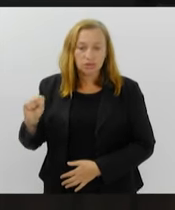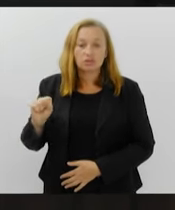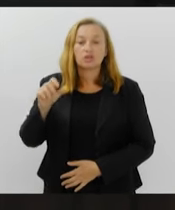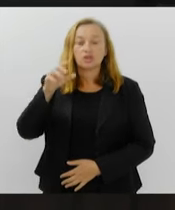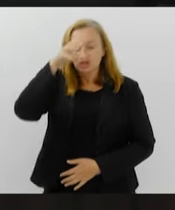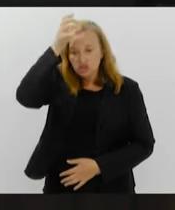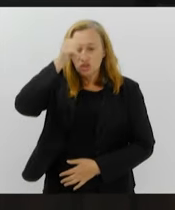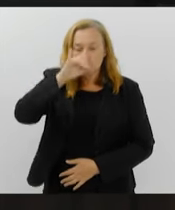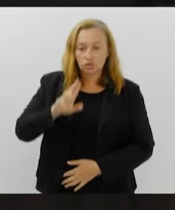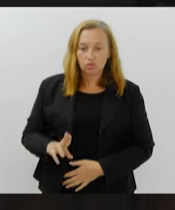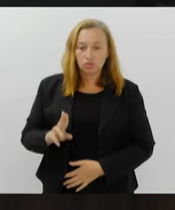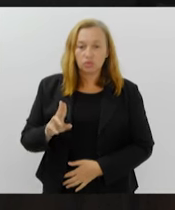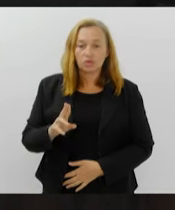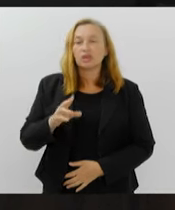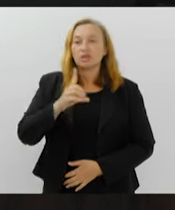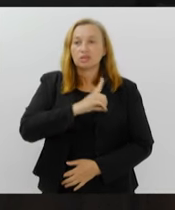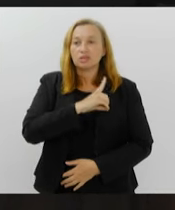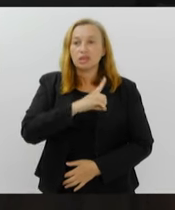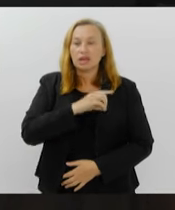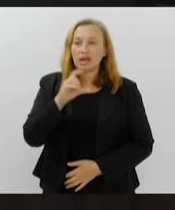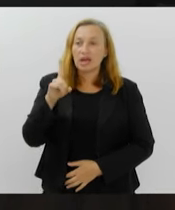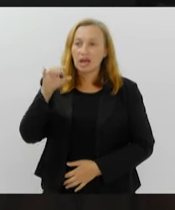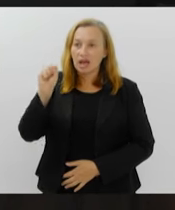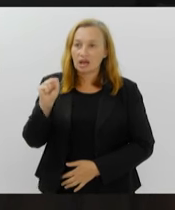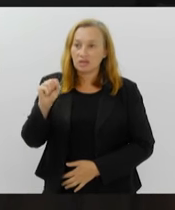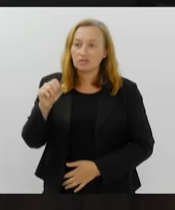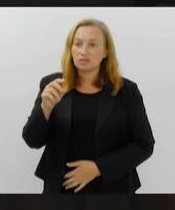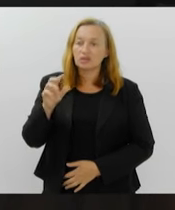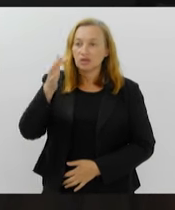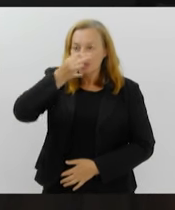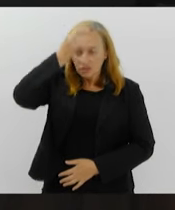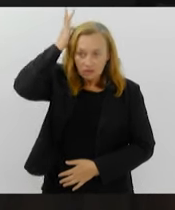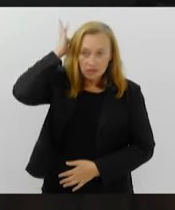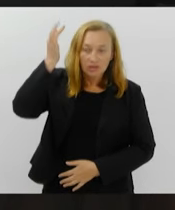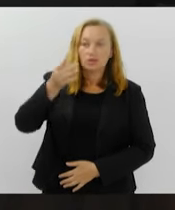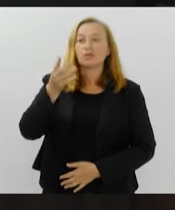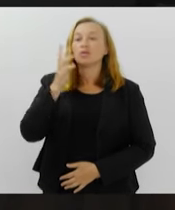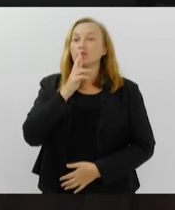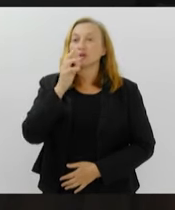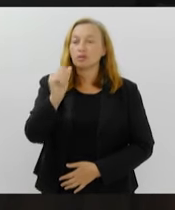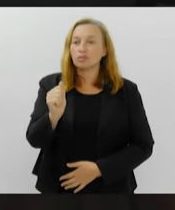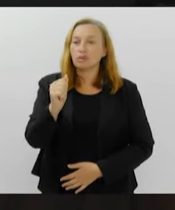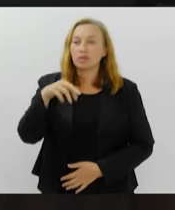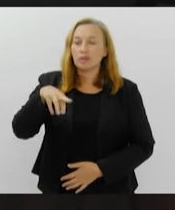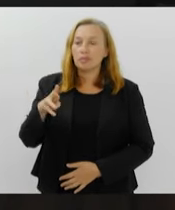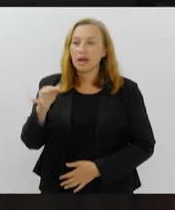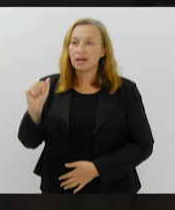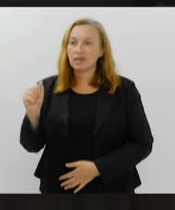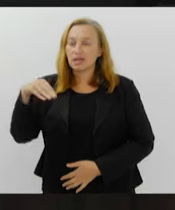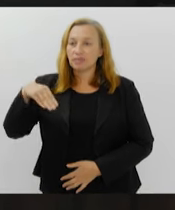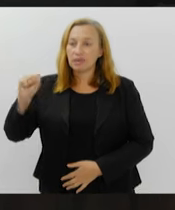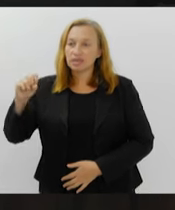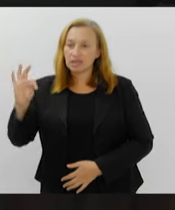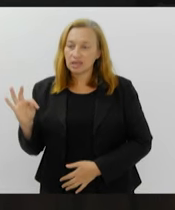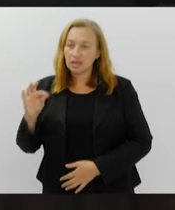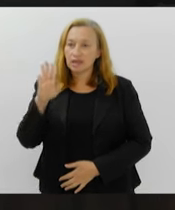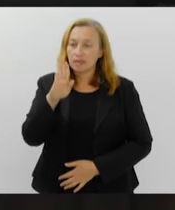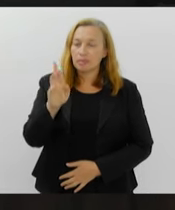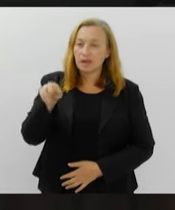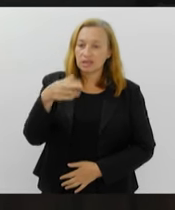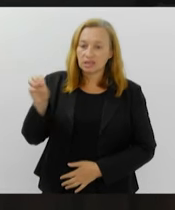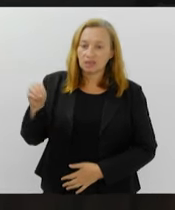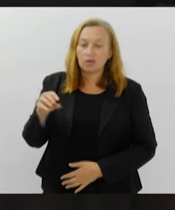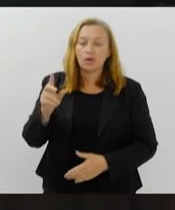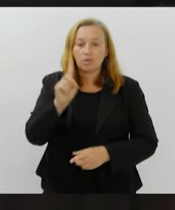tiju delegado Carlos Augusto pred Pacheco Rodrigo amorm Marina do MST e brasão que proíbe a